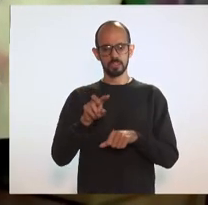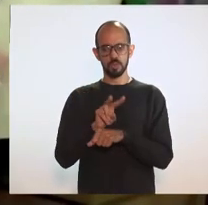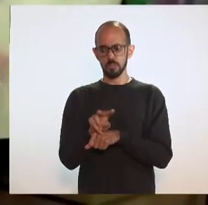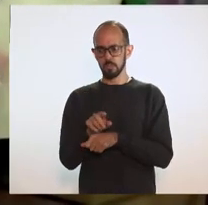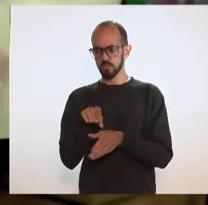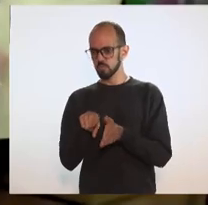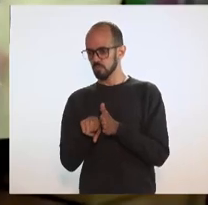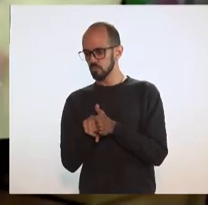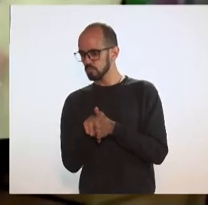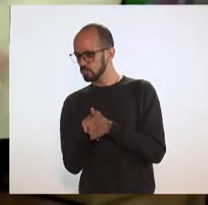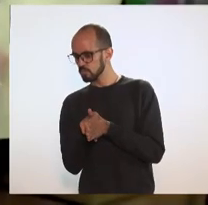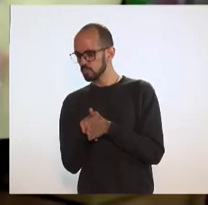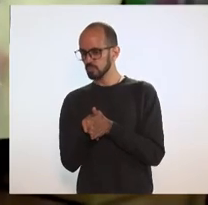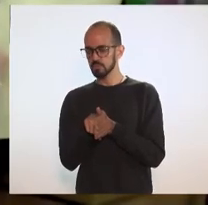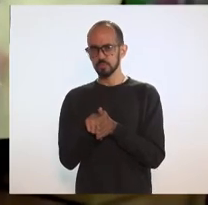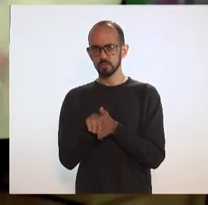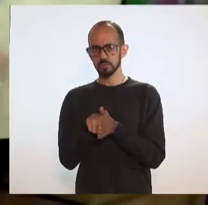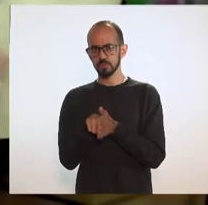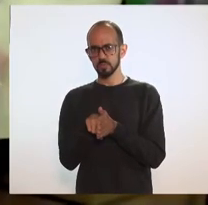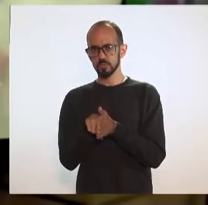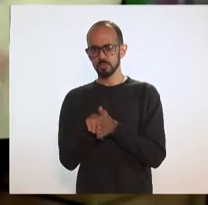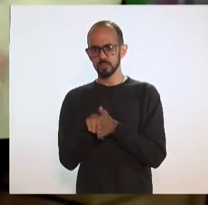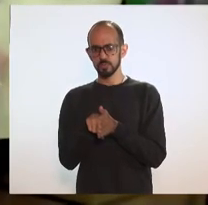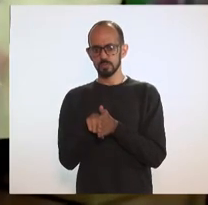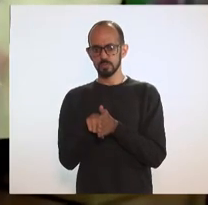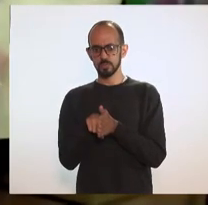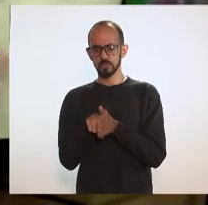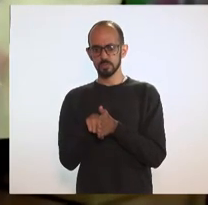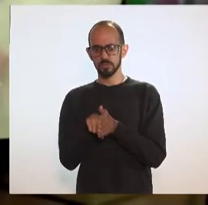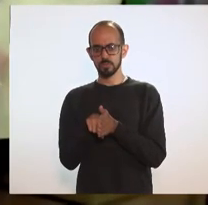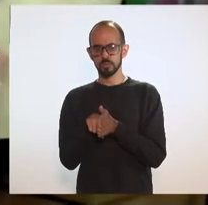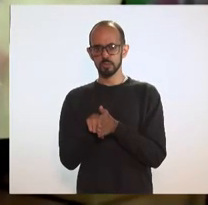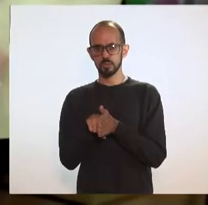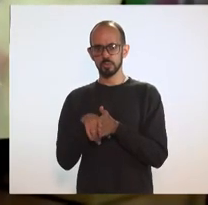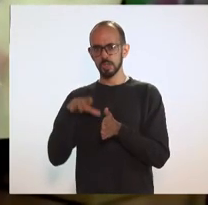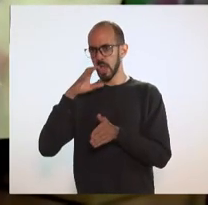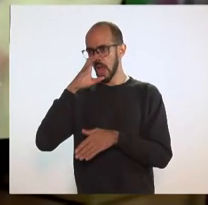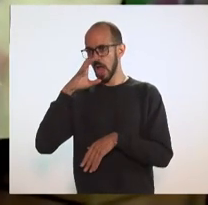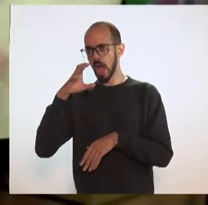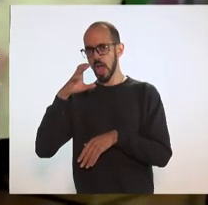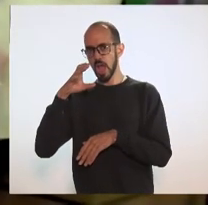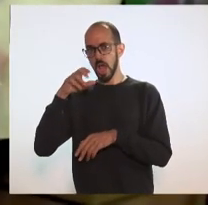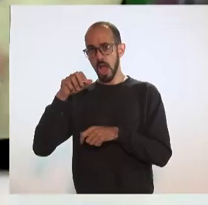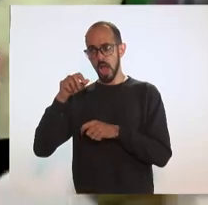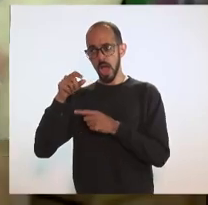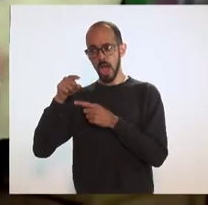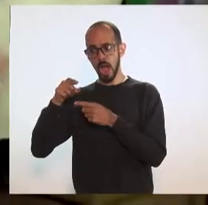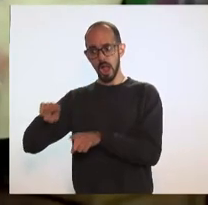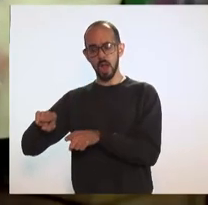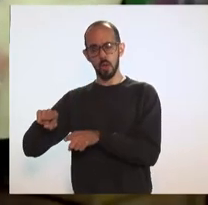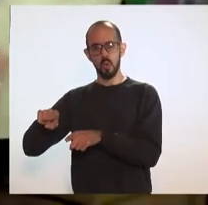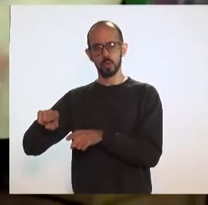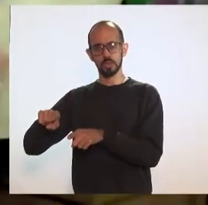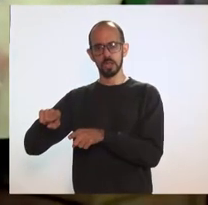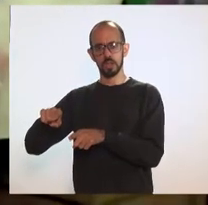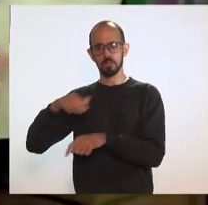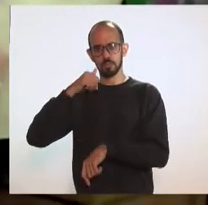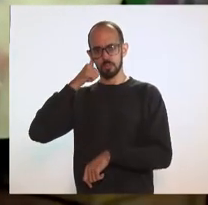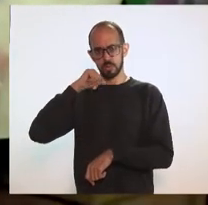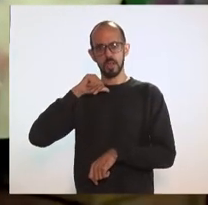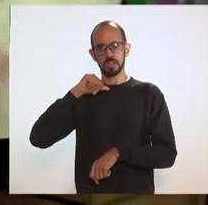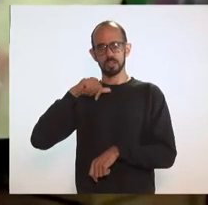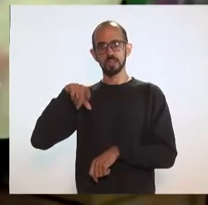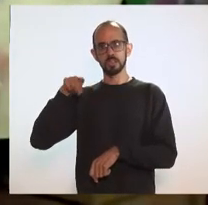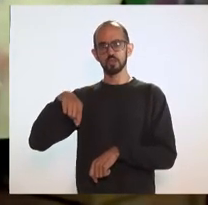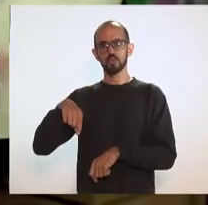tornozeleira de monitoramento dos agressores de mulheres Isso é uma agressão contra